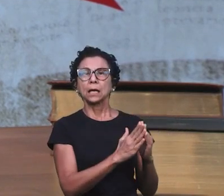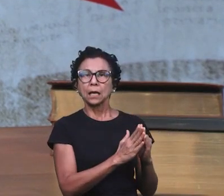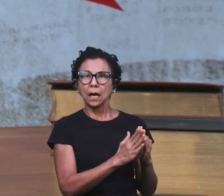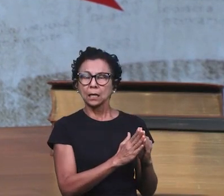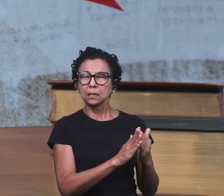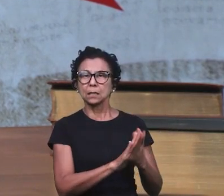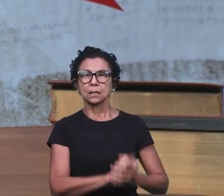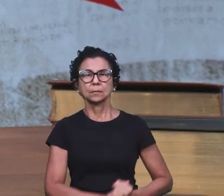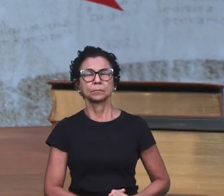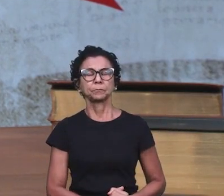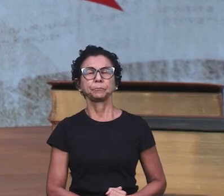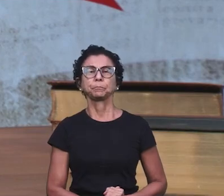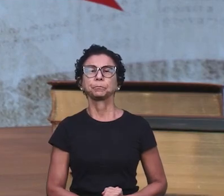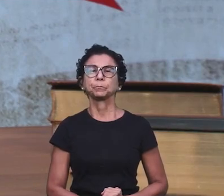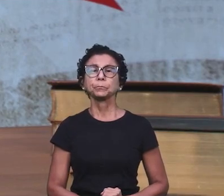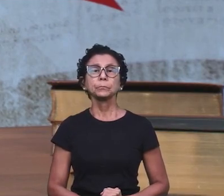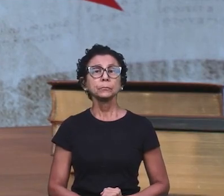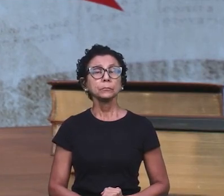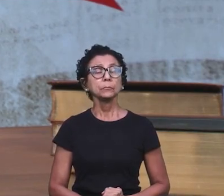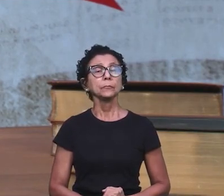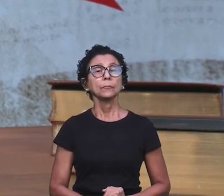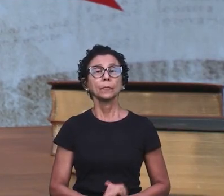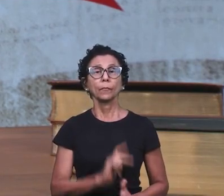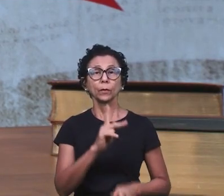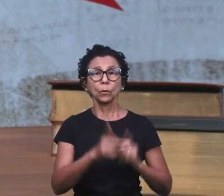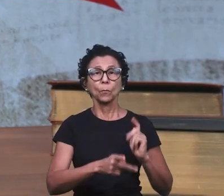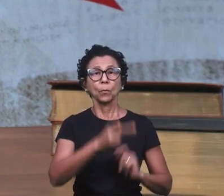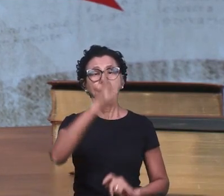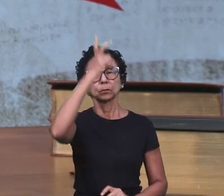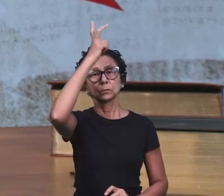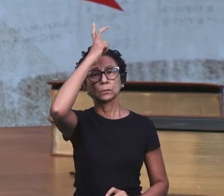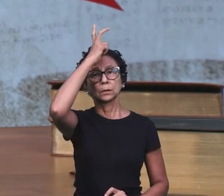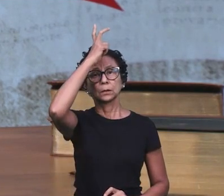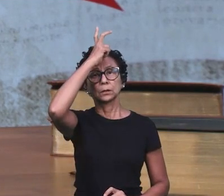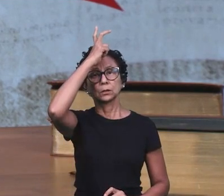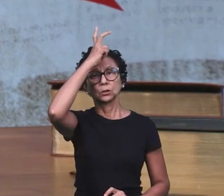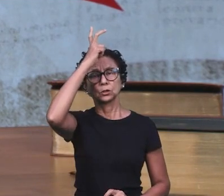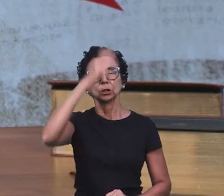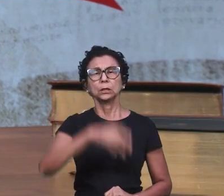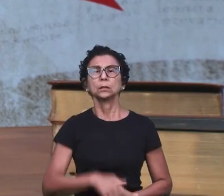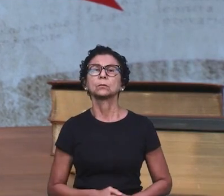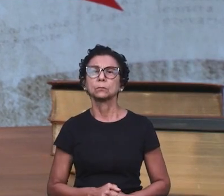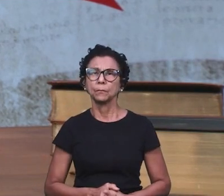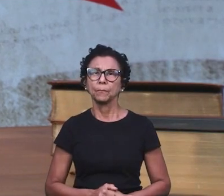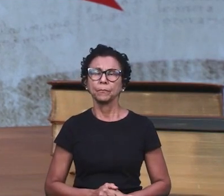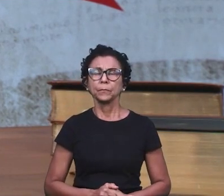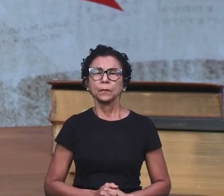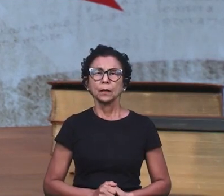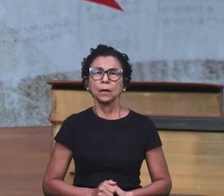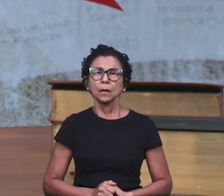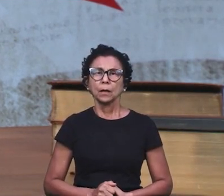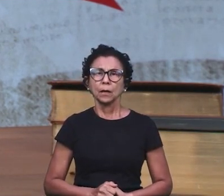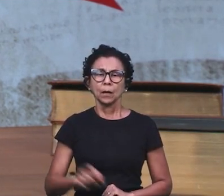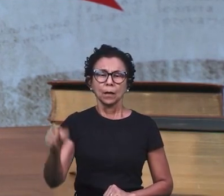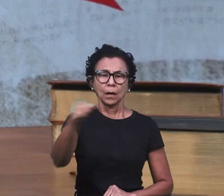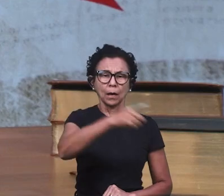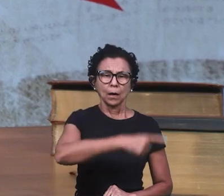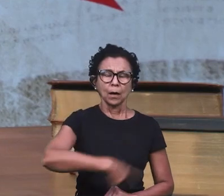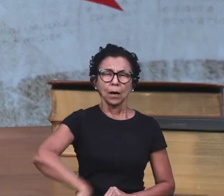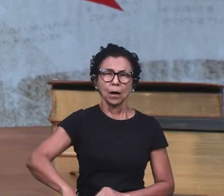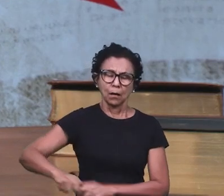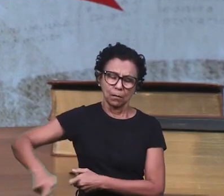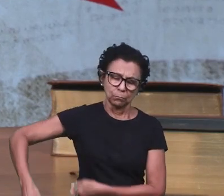pôs o seu coração. E todos os egípcios cavaram poços junto ao rio para beberem